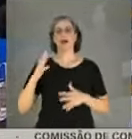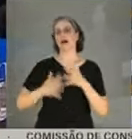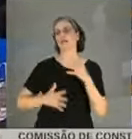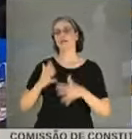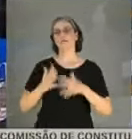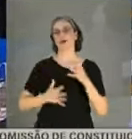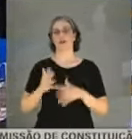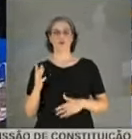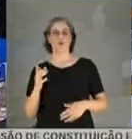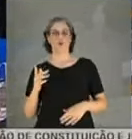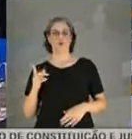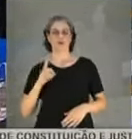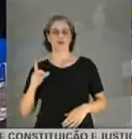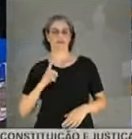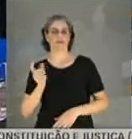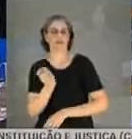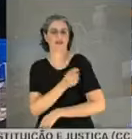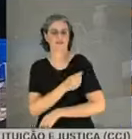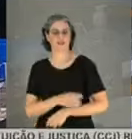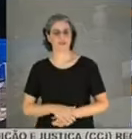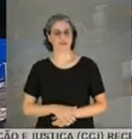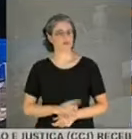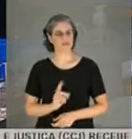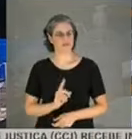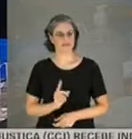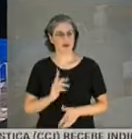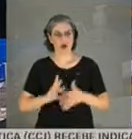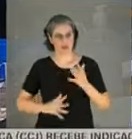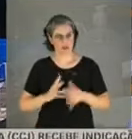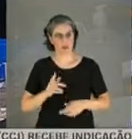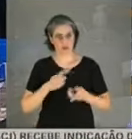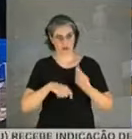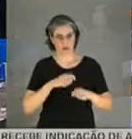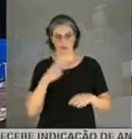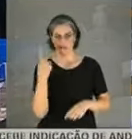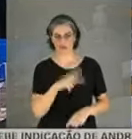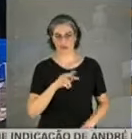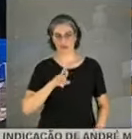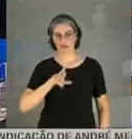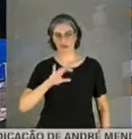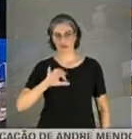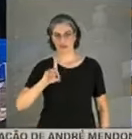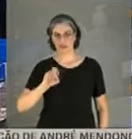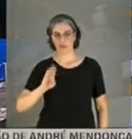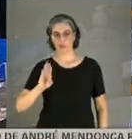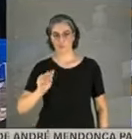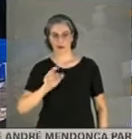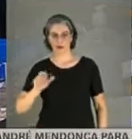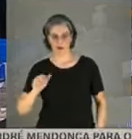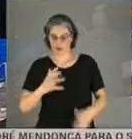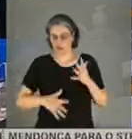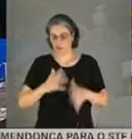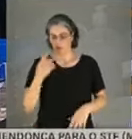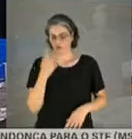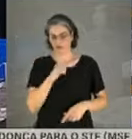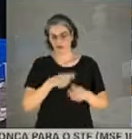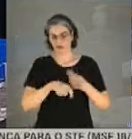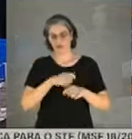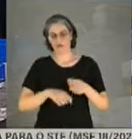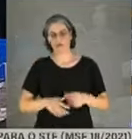vacinas, atrapalhou os negócios dele, do senhor Ricardo Barros. Foram os negócios do senhor Ricardo Barros que foram atrapalhados.